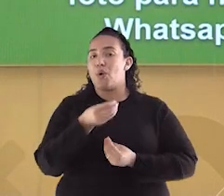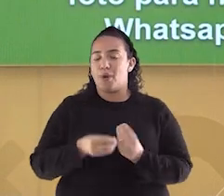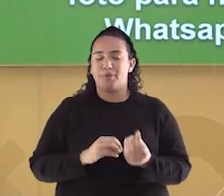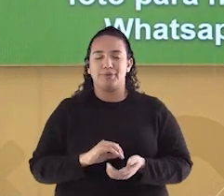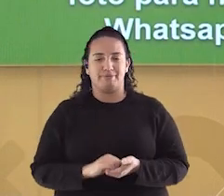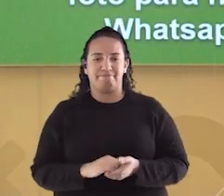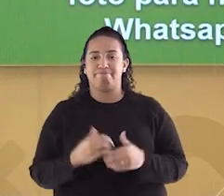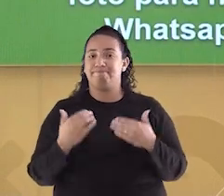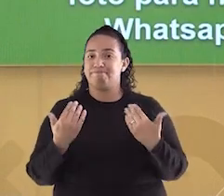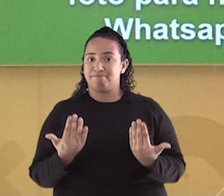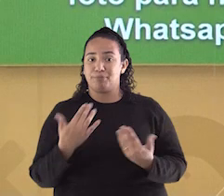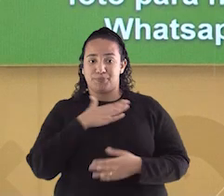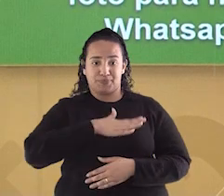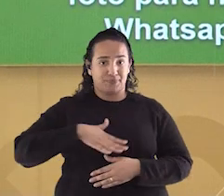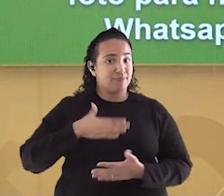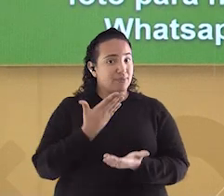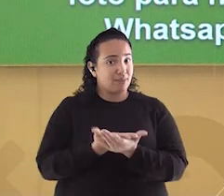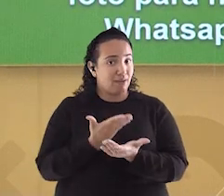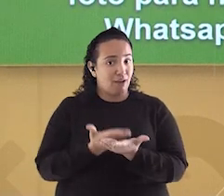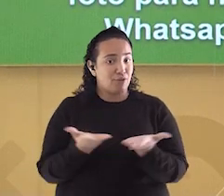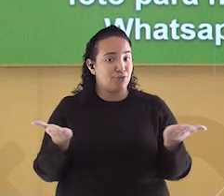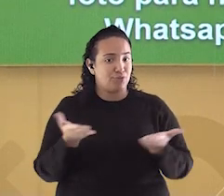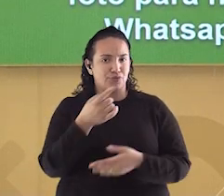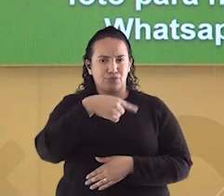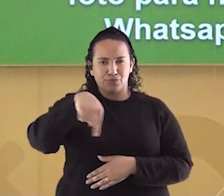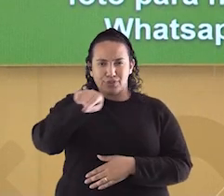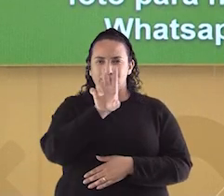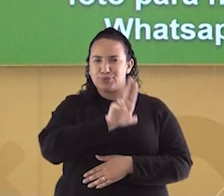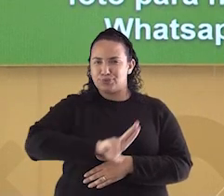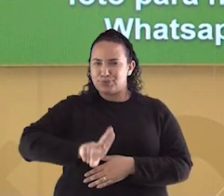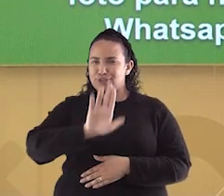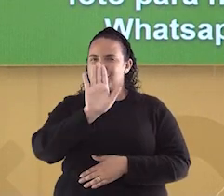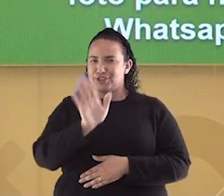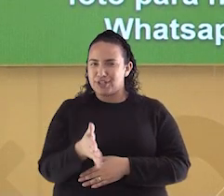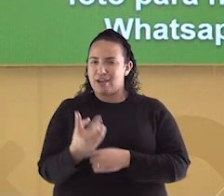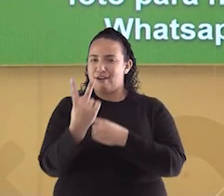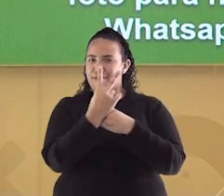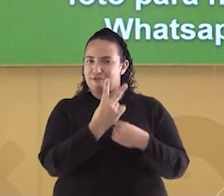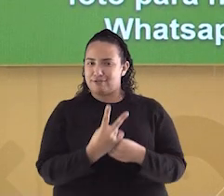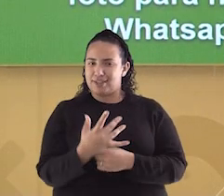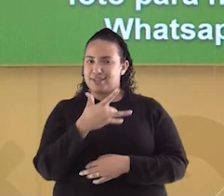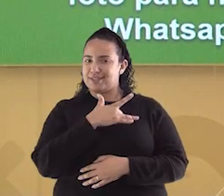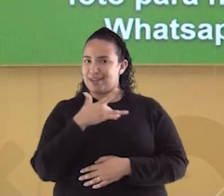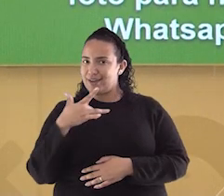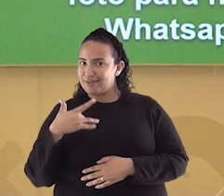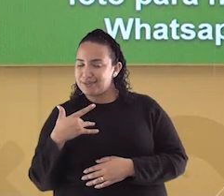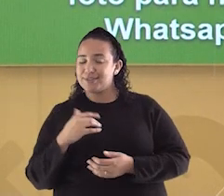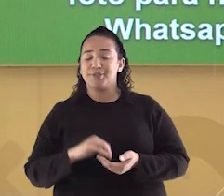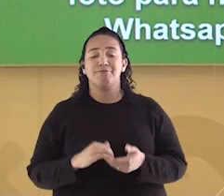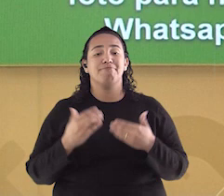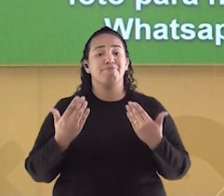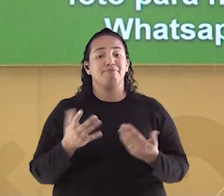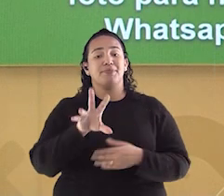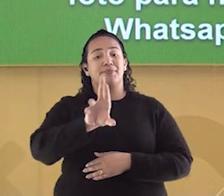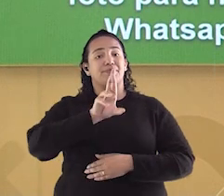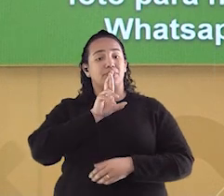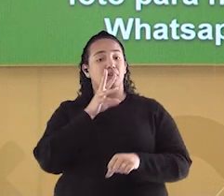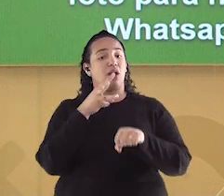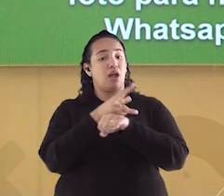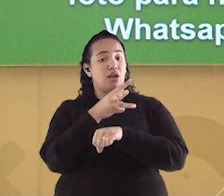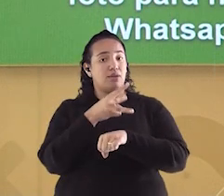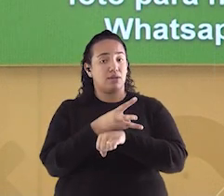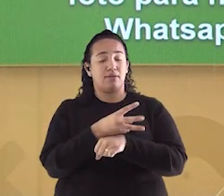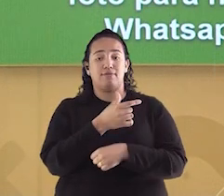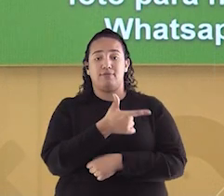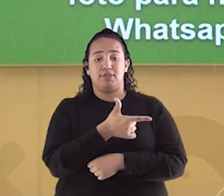que acharam da aula de hoje? Já fizeram uso da radiação para tratar a sua saúde? Qual deles? Alguns que a gente citou? Nos responda por nosso